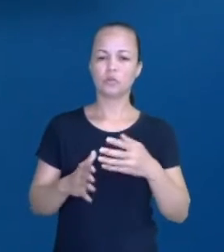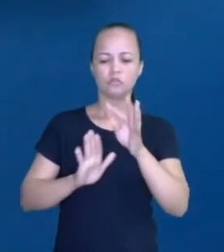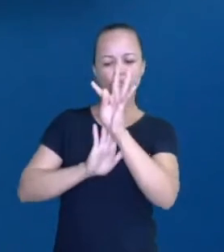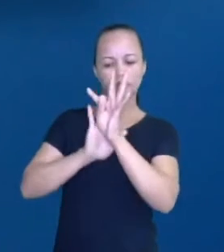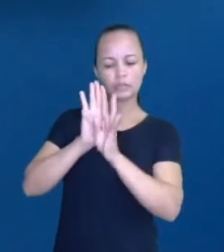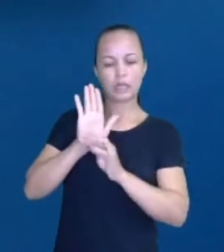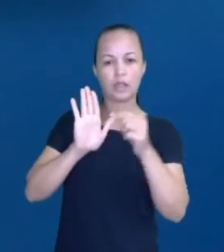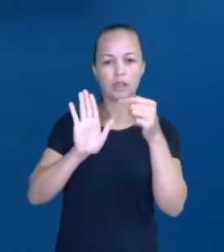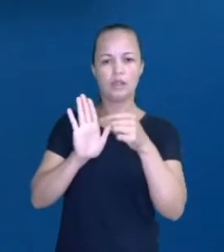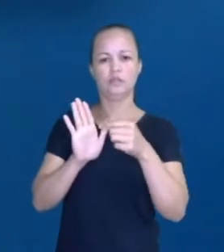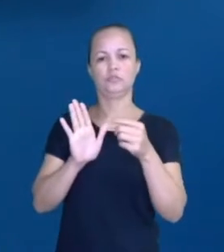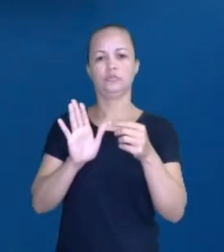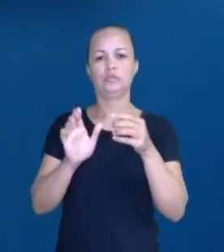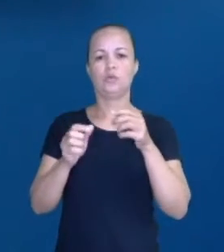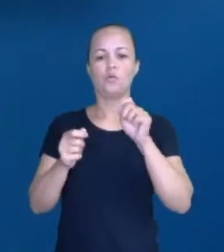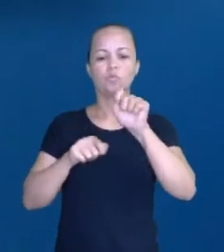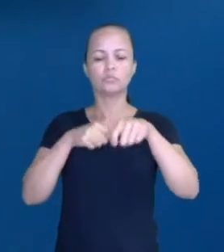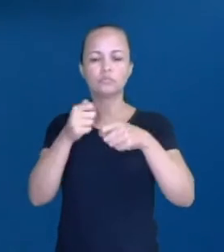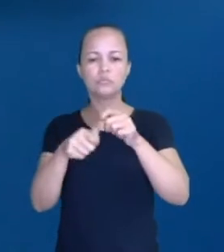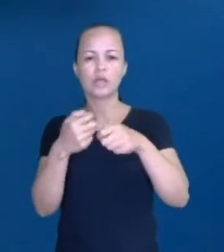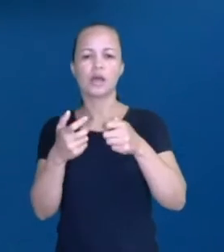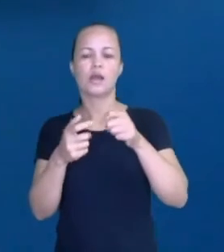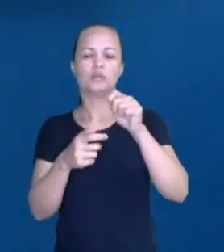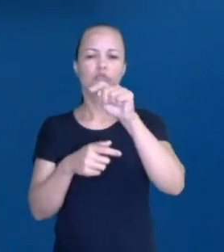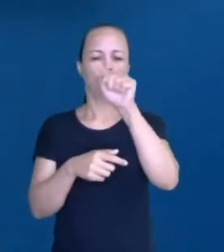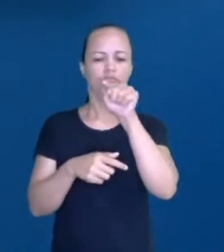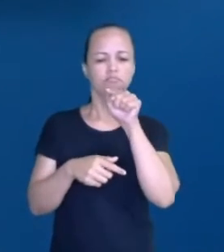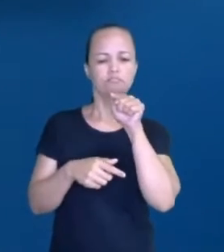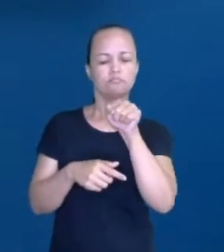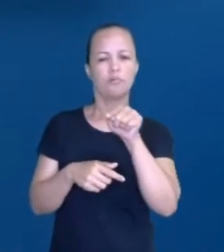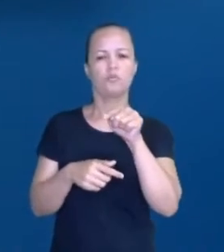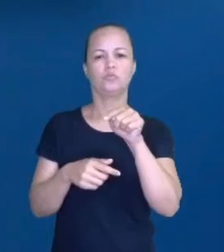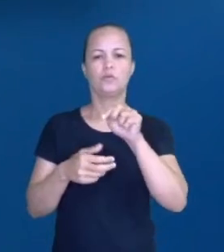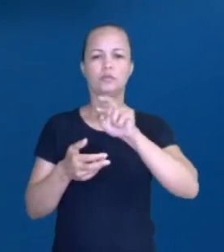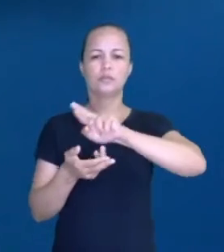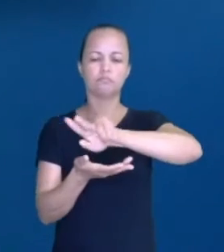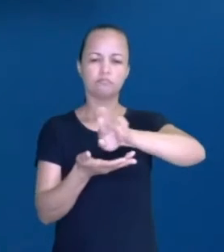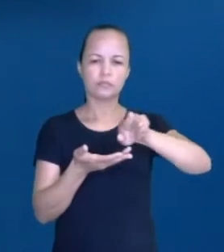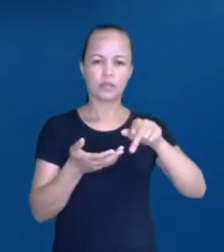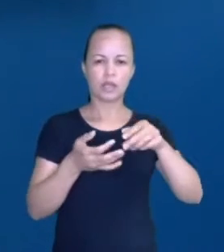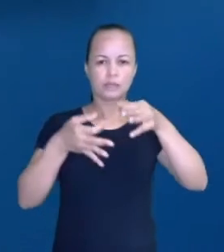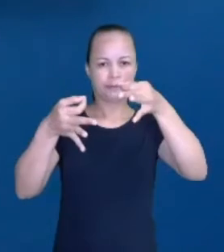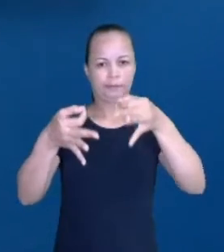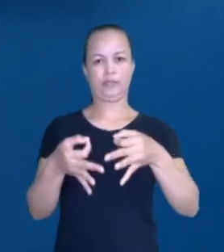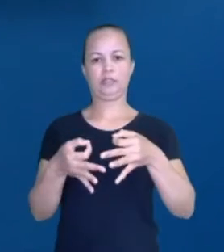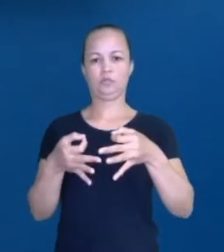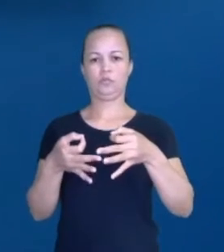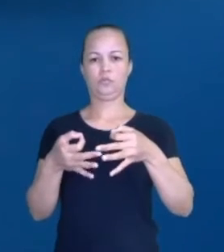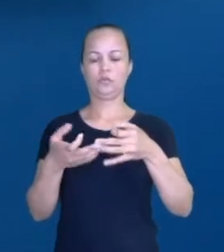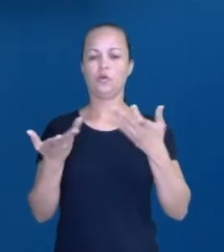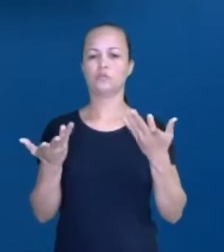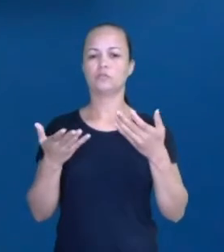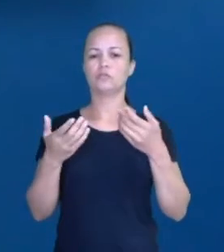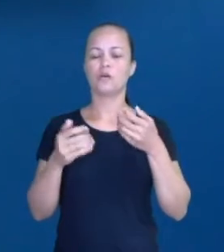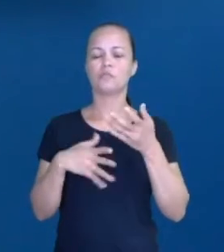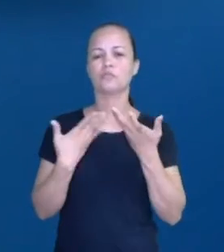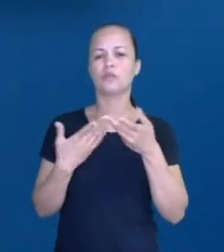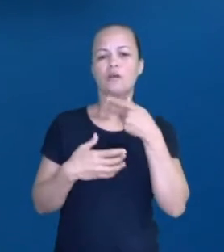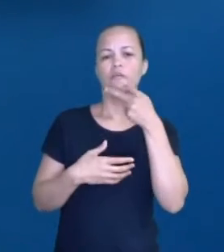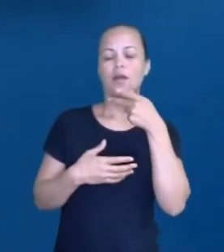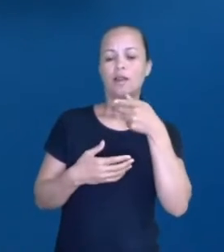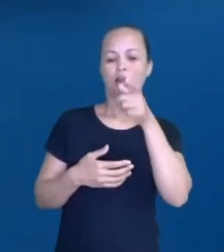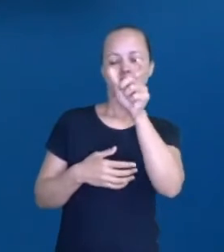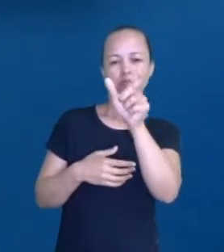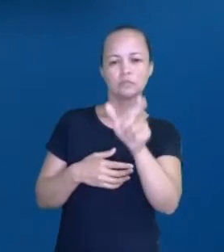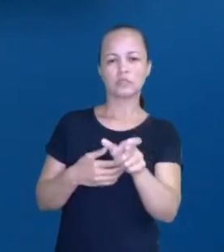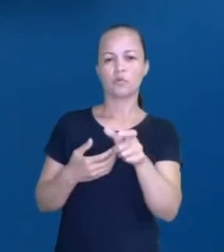texto e utilizamos os sinais de pontuação corretamente, nós vamos poder passar para o nosso interlocutor o que